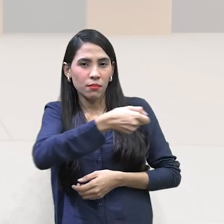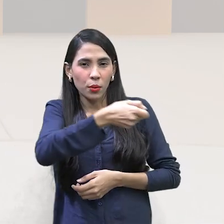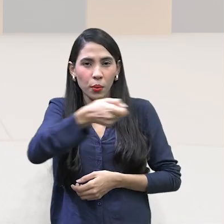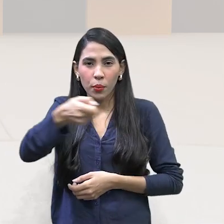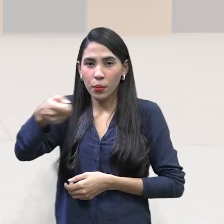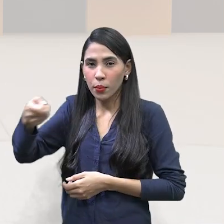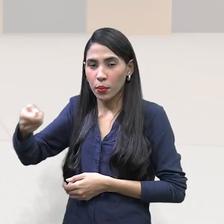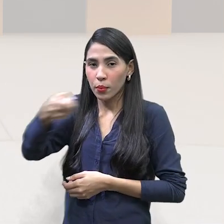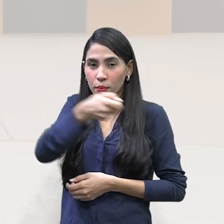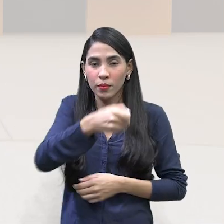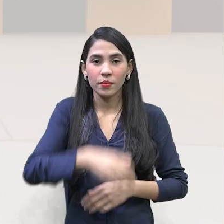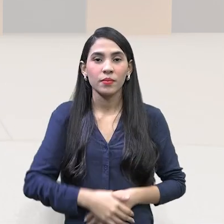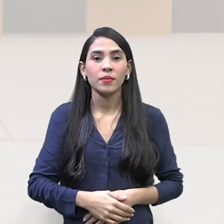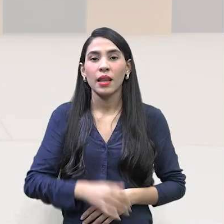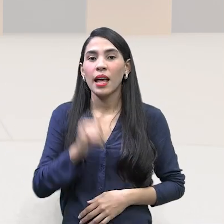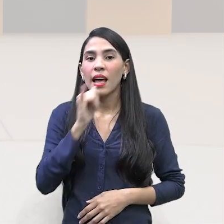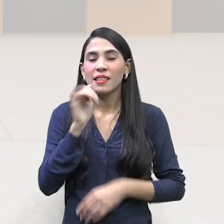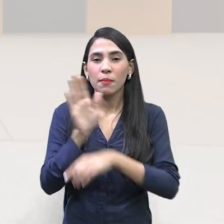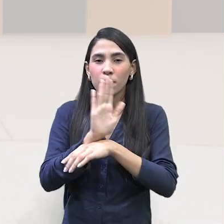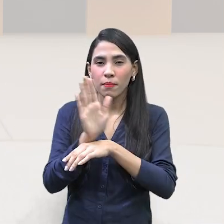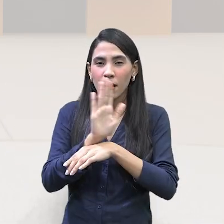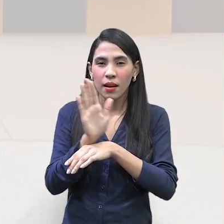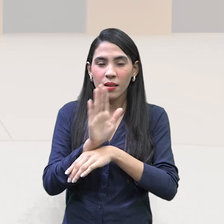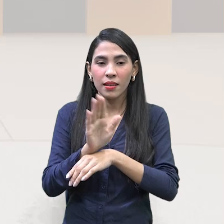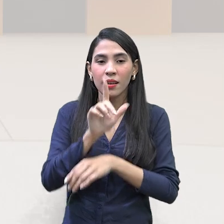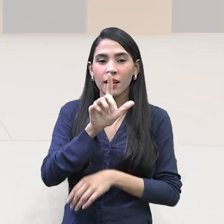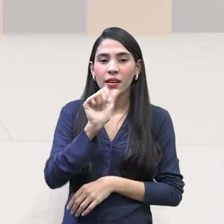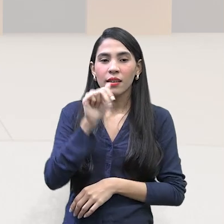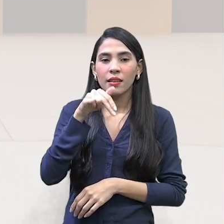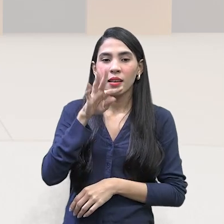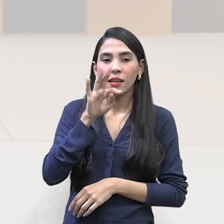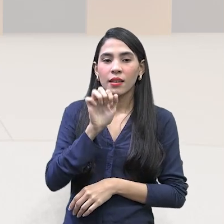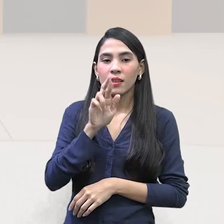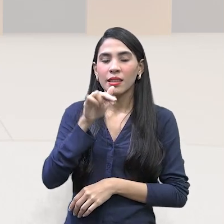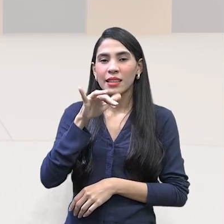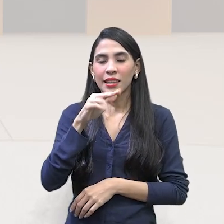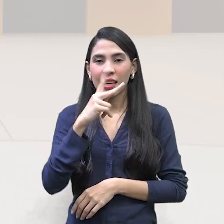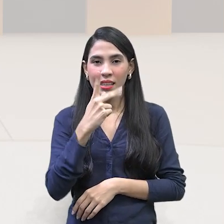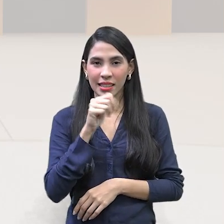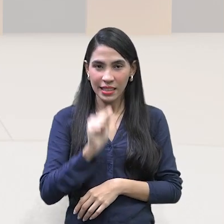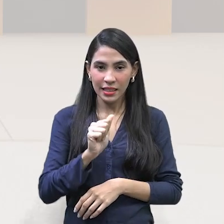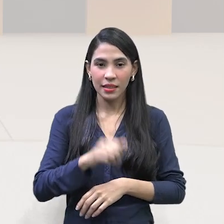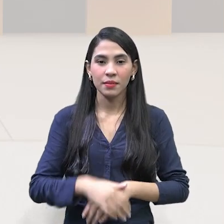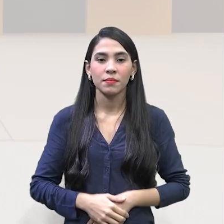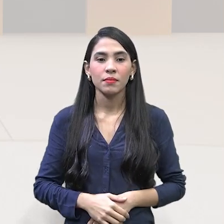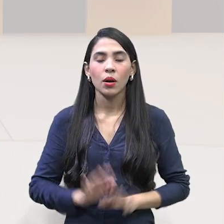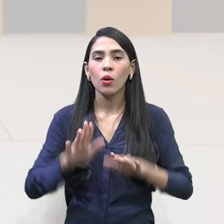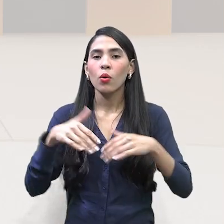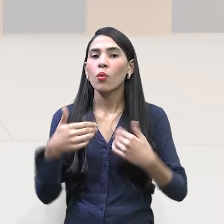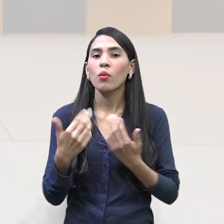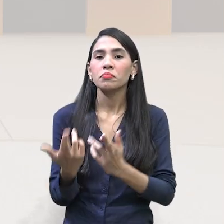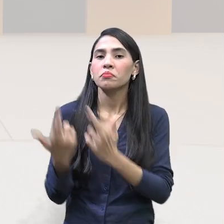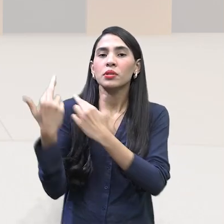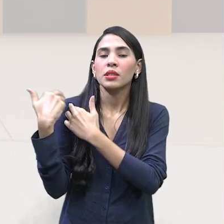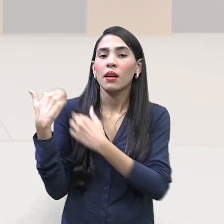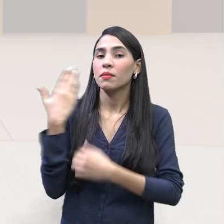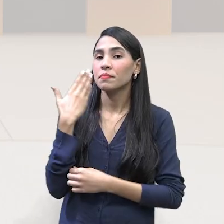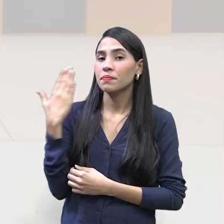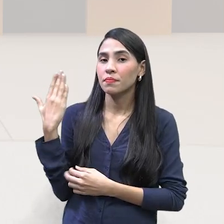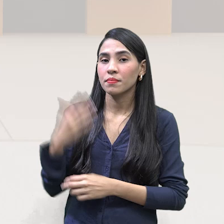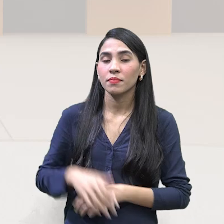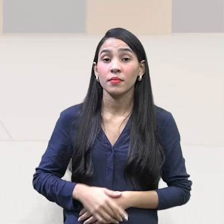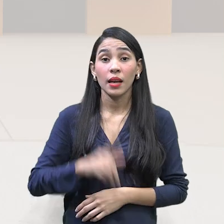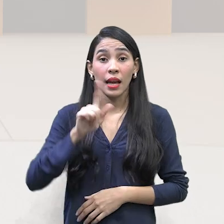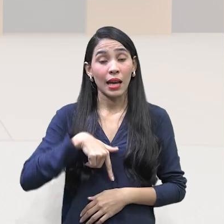está dentro de um cinema, esse é o famoso lanterninha, época dos nossos avós, dos nossos pais, não é? E qual era a função do lanterninha? Ele